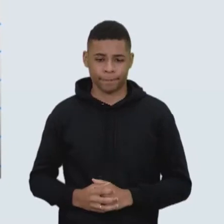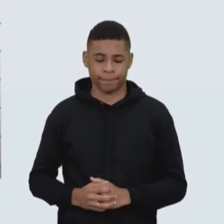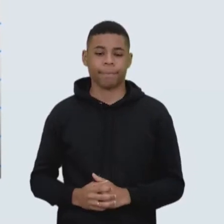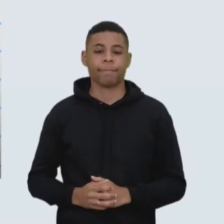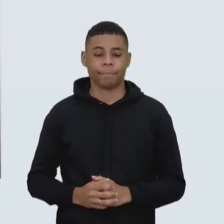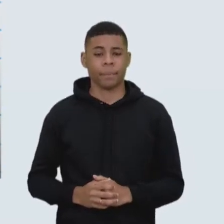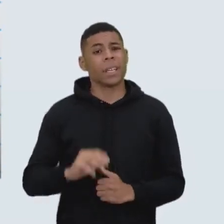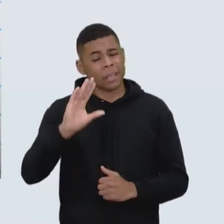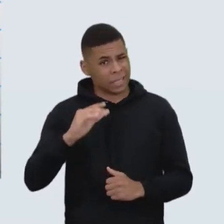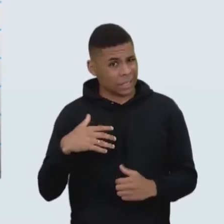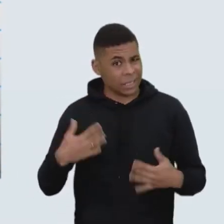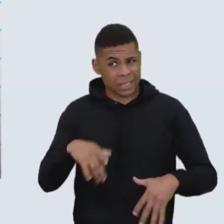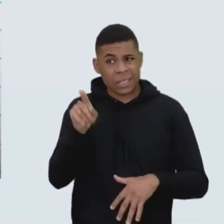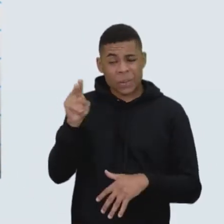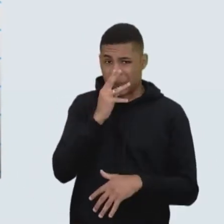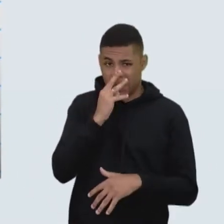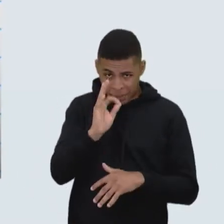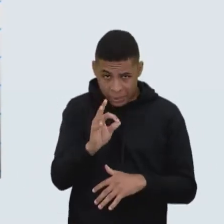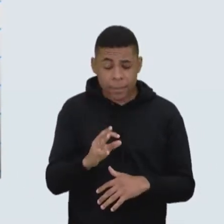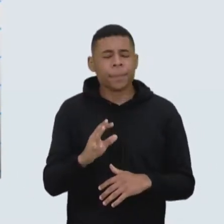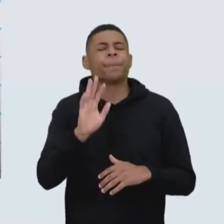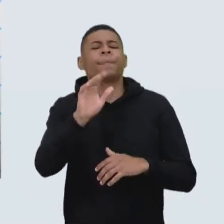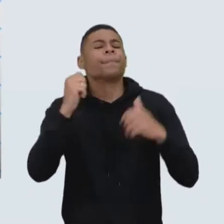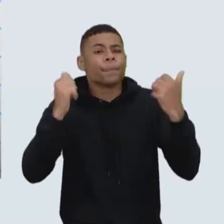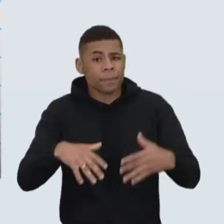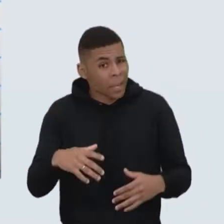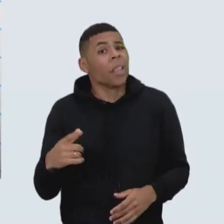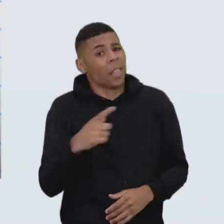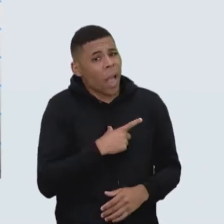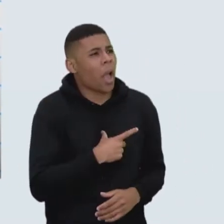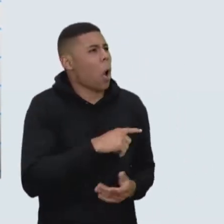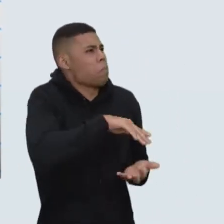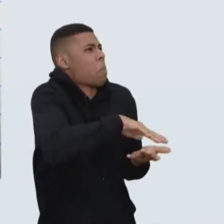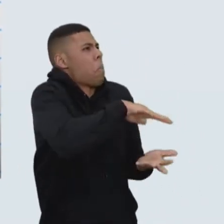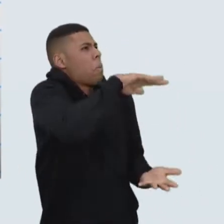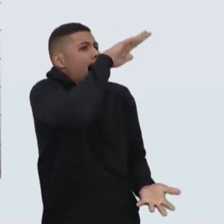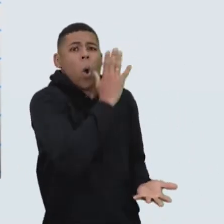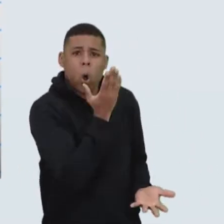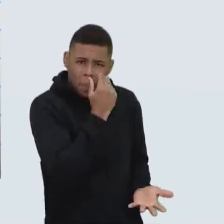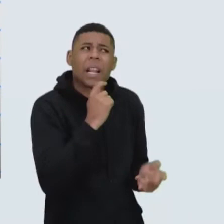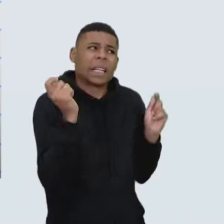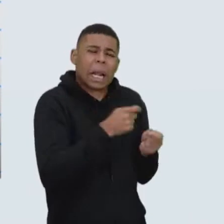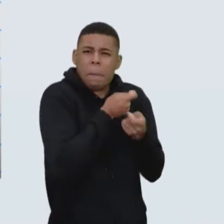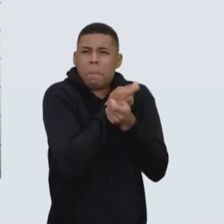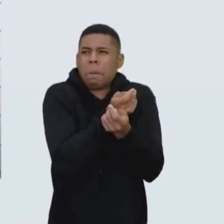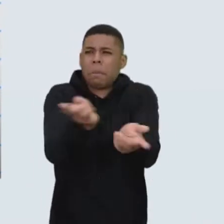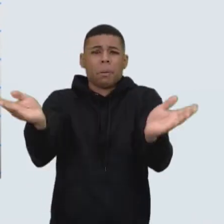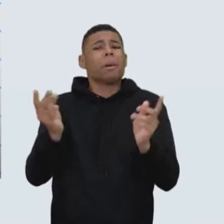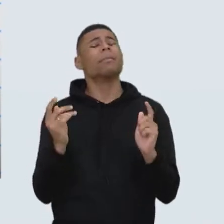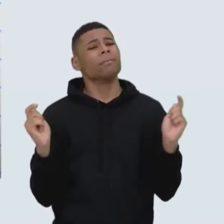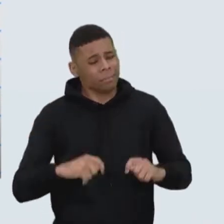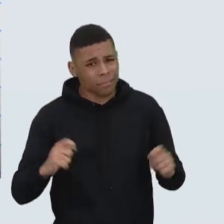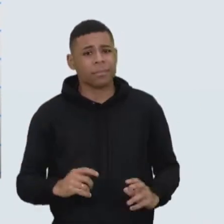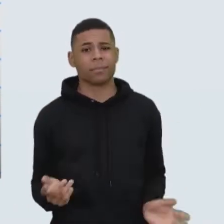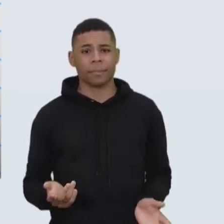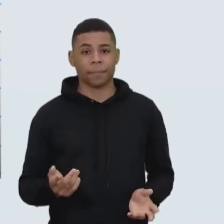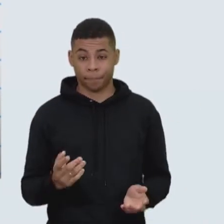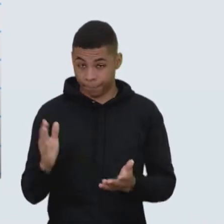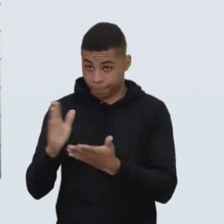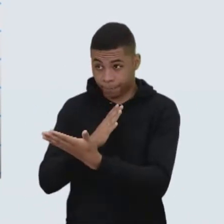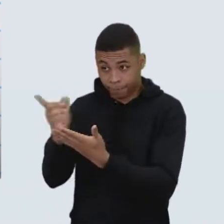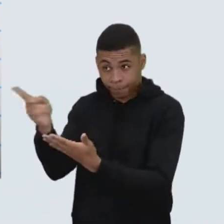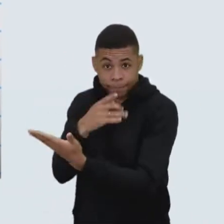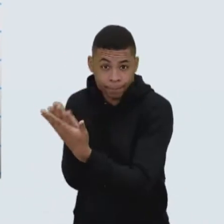E se eu te dissesse que hoje o mundo produz comida o suficiente para alimentar a todos? Alguns estudos mostram que produzimos comida